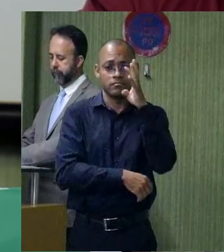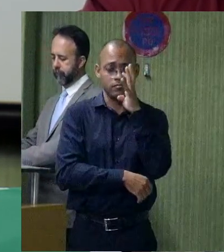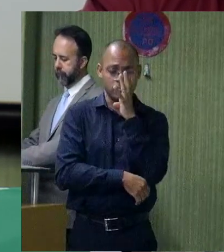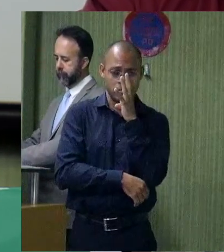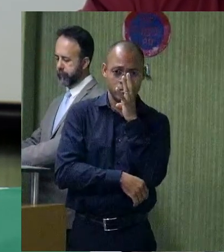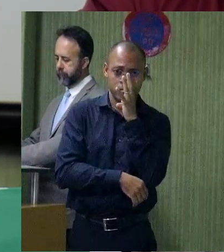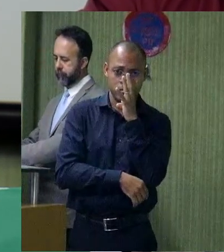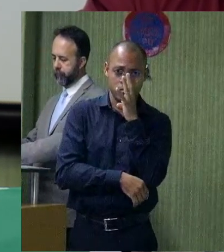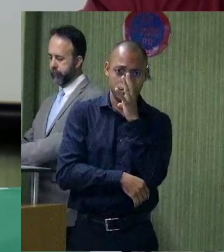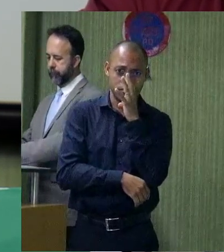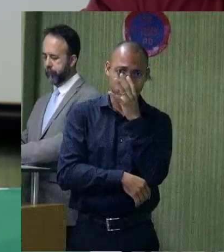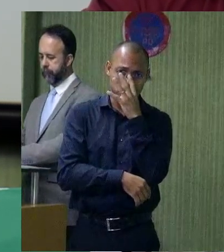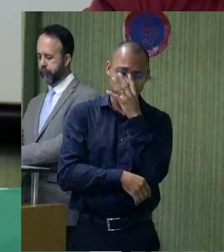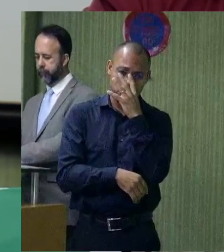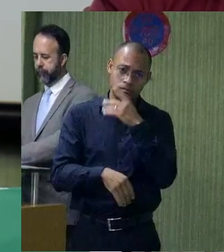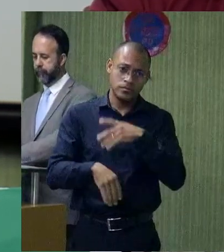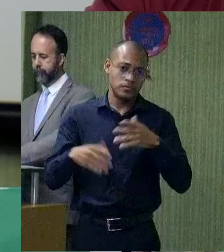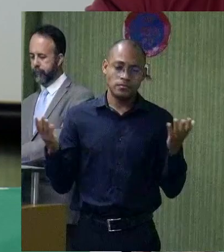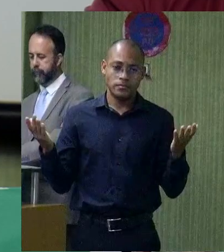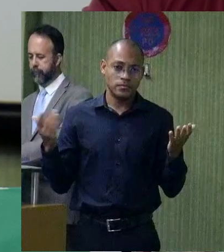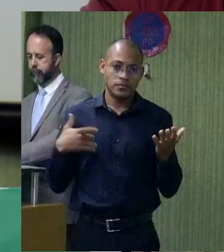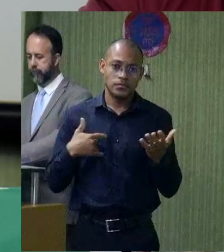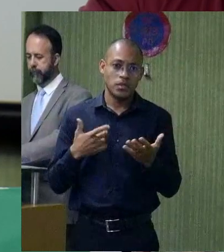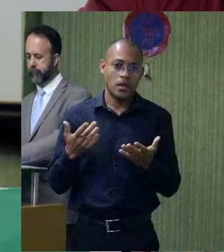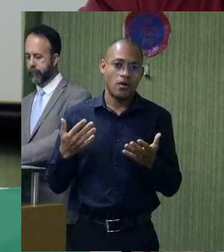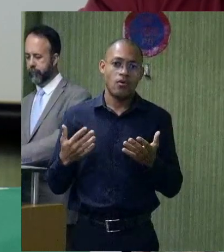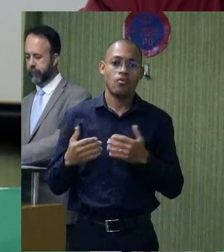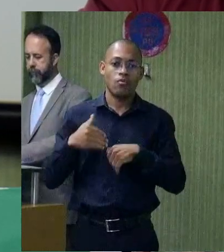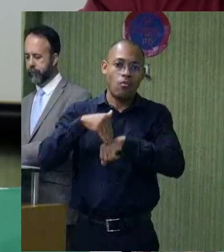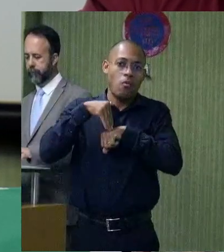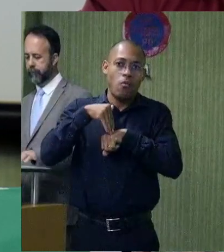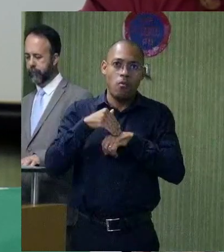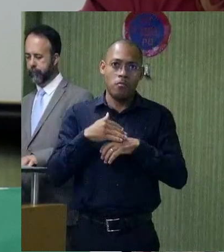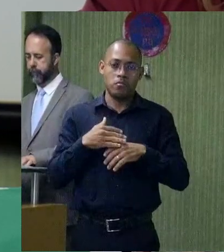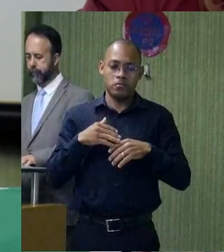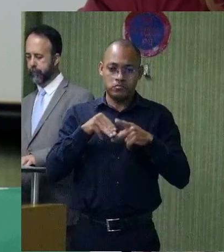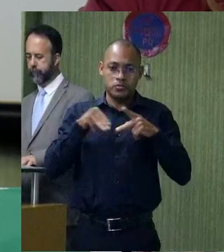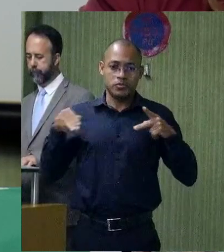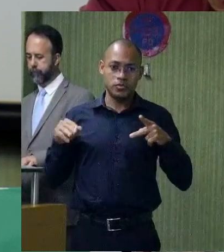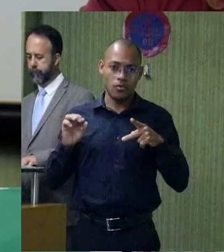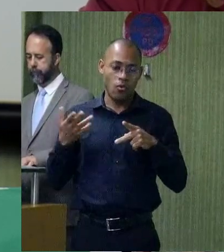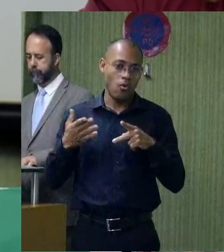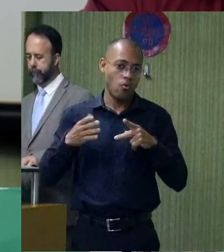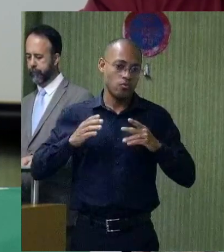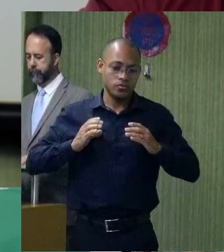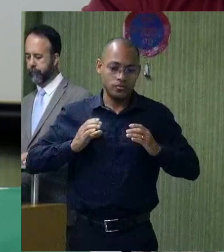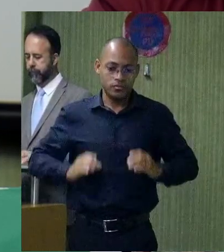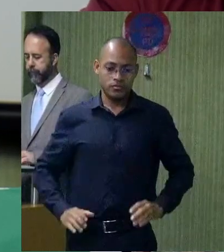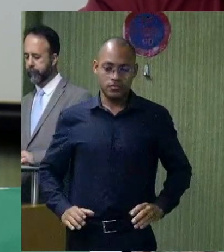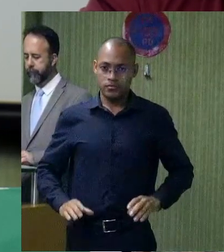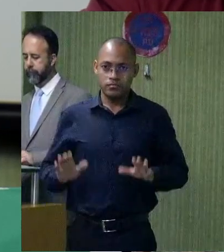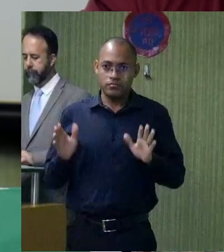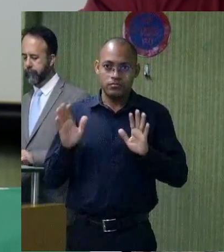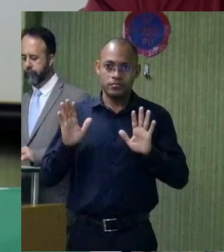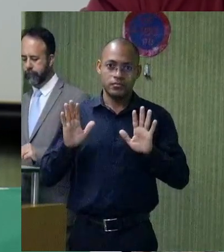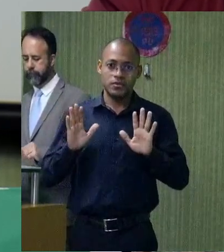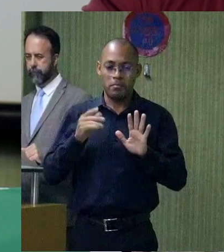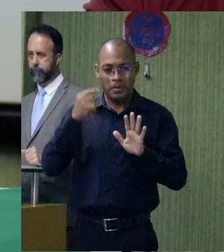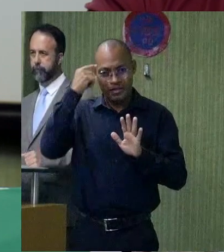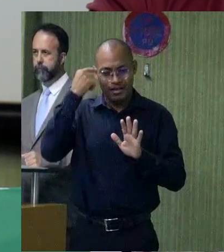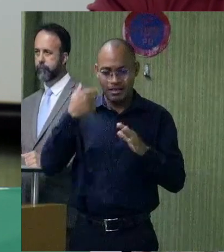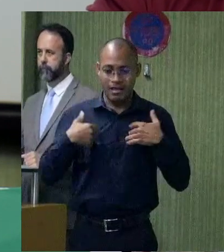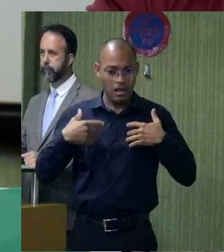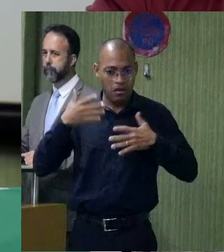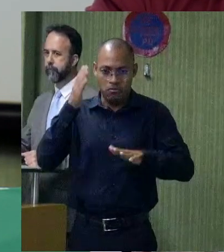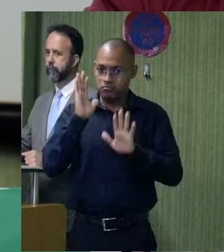a a qualquer a nós né representantes do ministério público e da Cidadania sobretudo Não não é comigo né não não